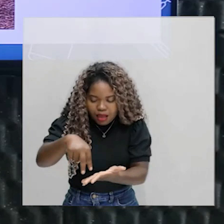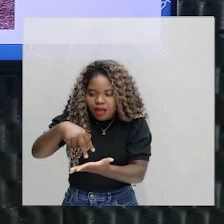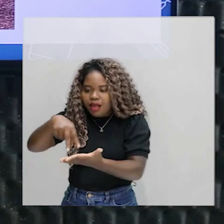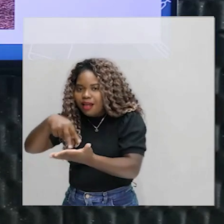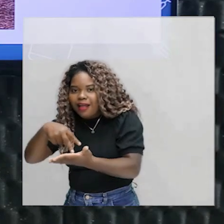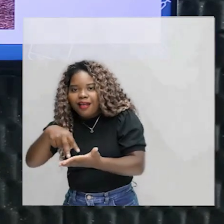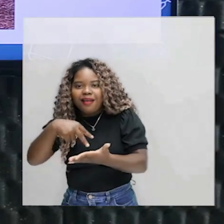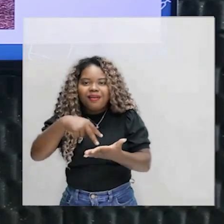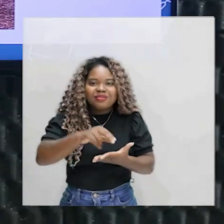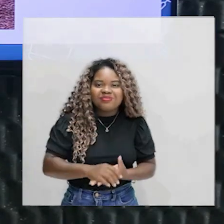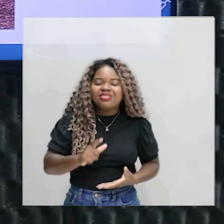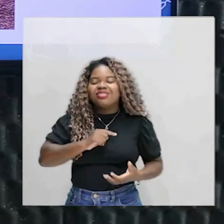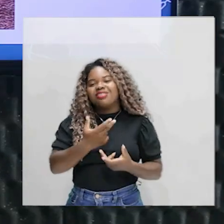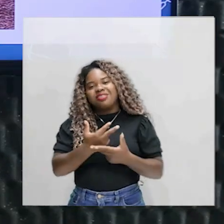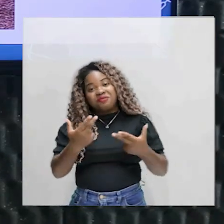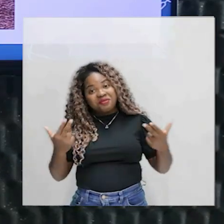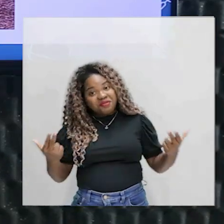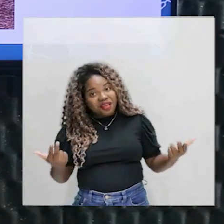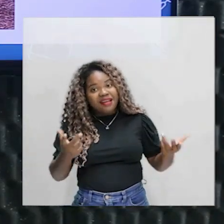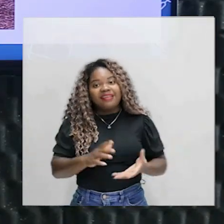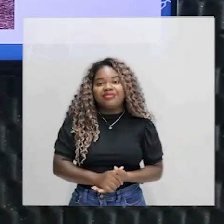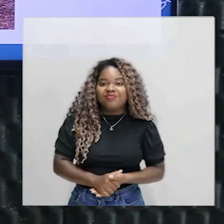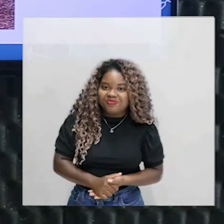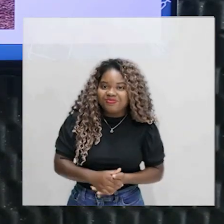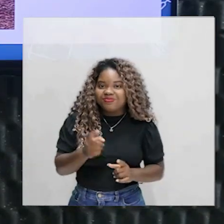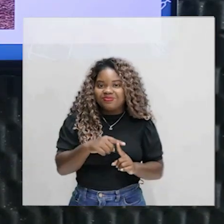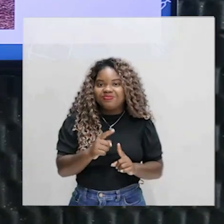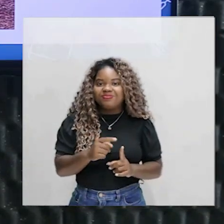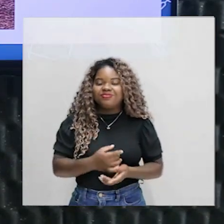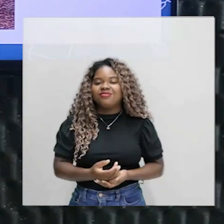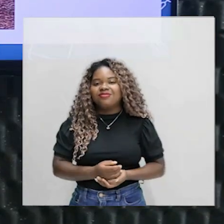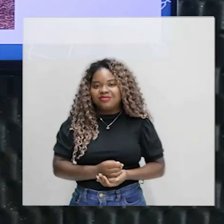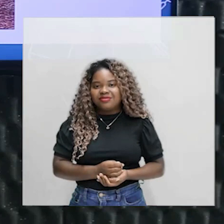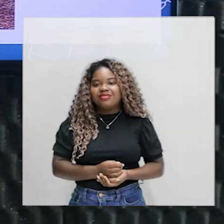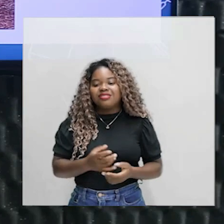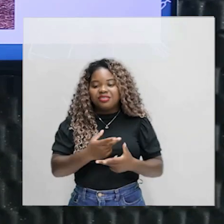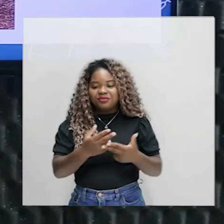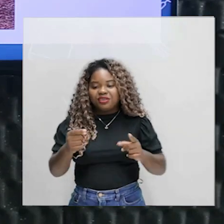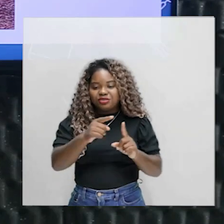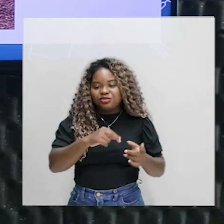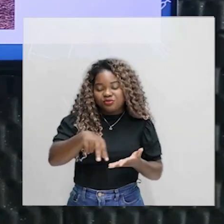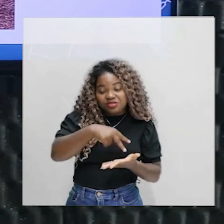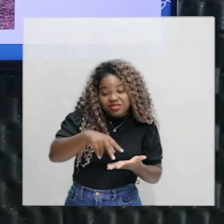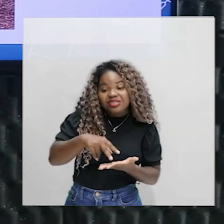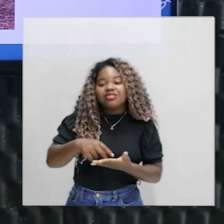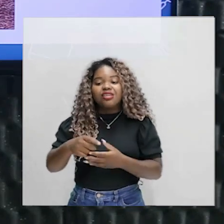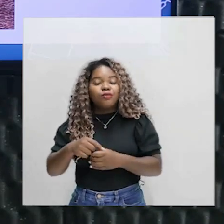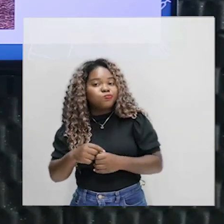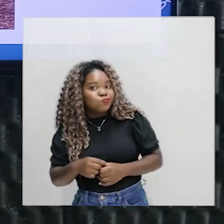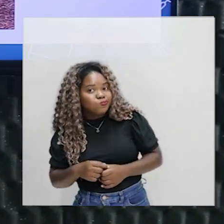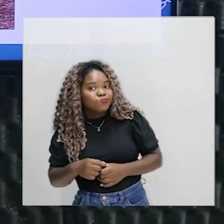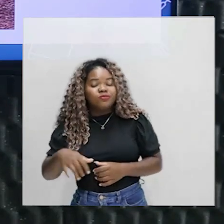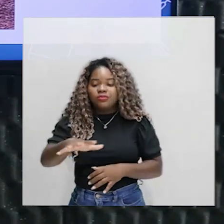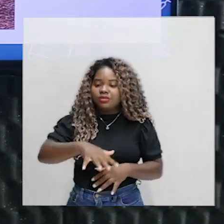dança para ela então Existem várias outras indivíduos que tem muitas muitas cerimônias de acasalamento e na natureza existe